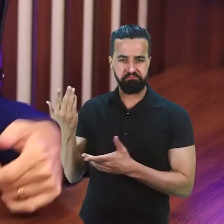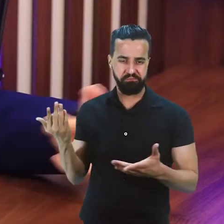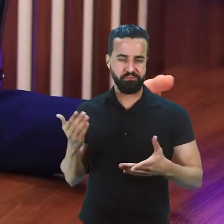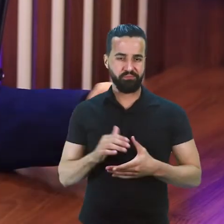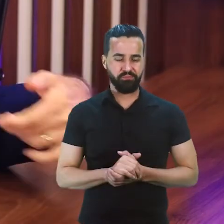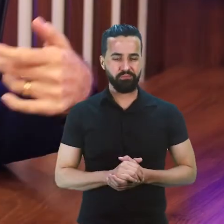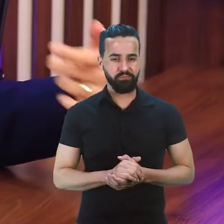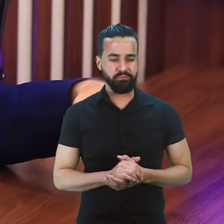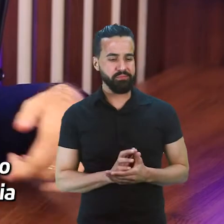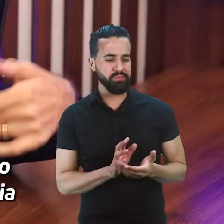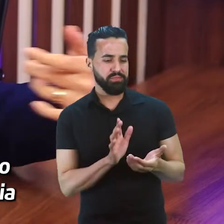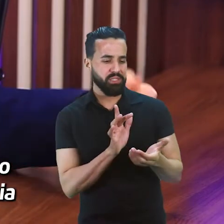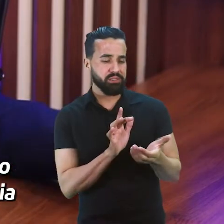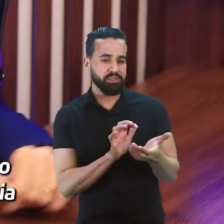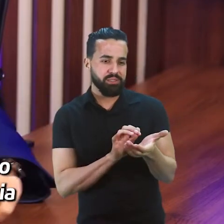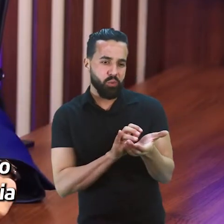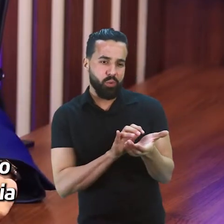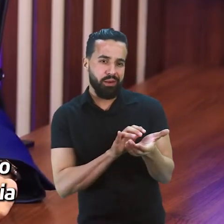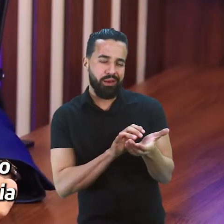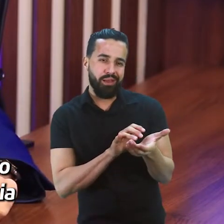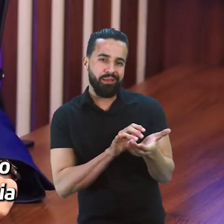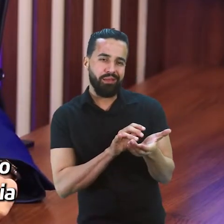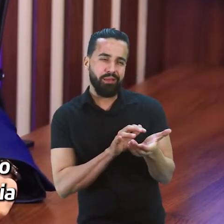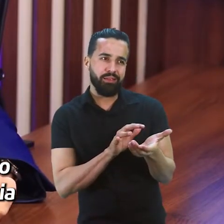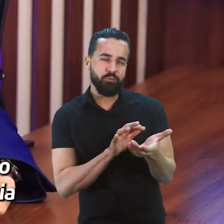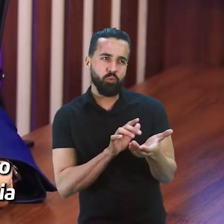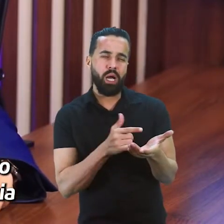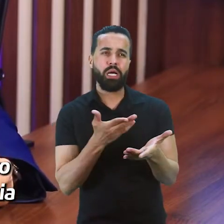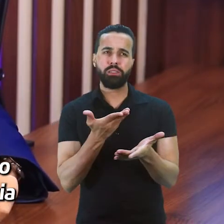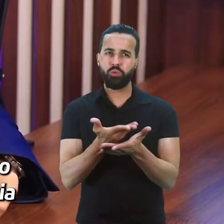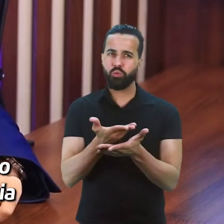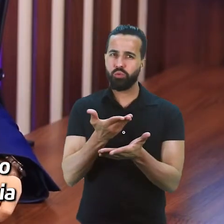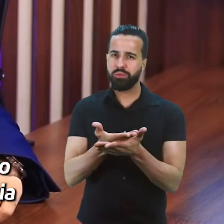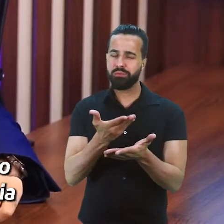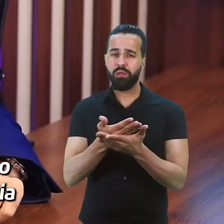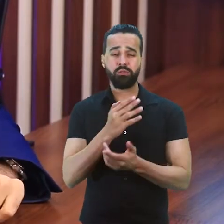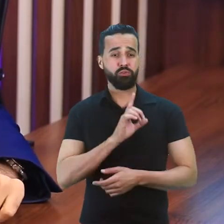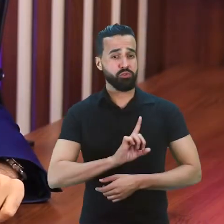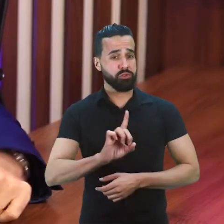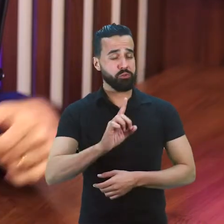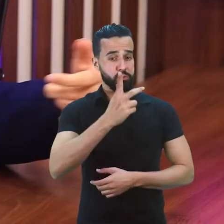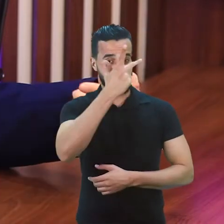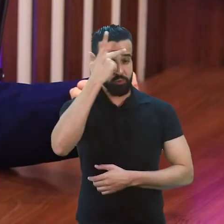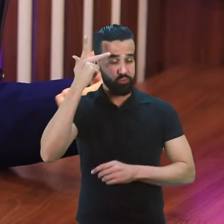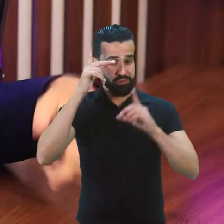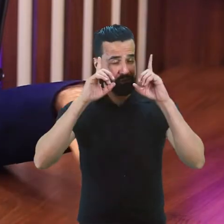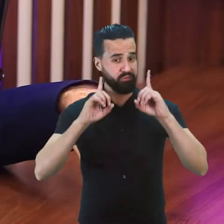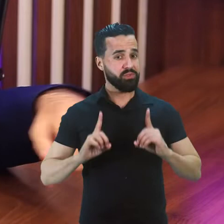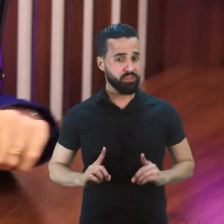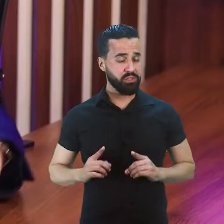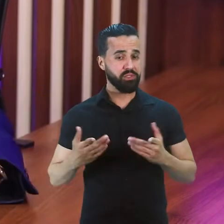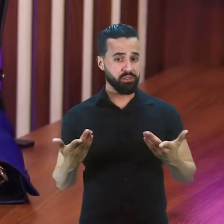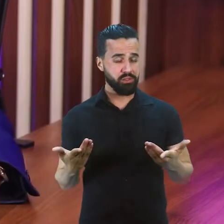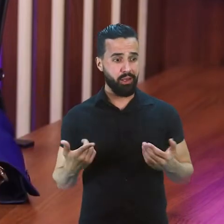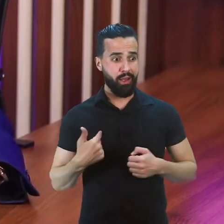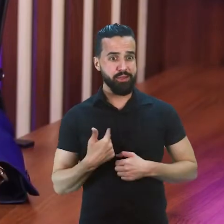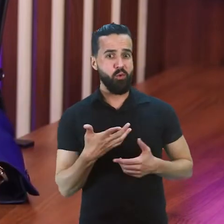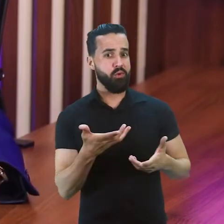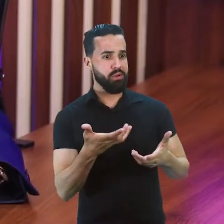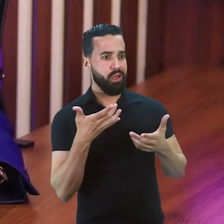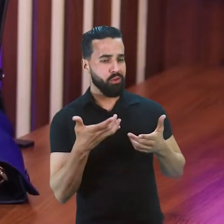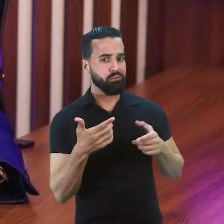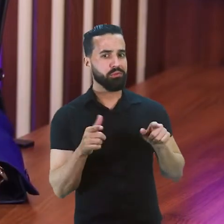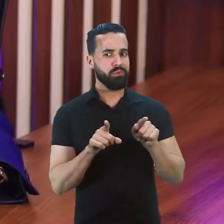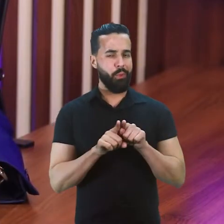Eu peguei o celular ali, né, com o auxílio da Nayara, falei, rapaz, eu vou estudar um pouco sobre o direito da pessoa com deficiência. E vou pedir para mim palestrar para o